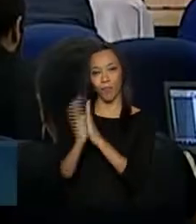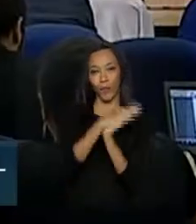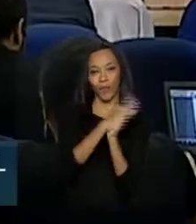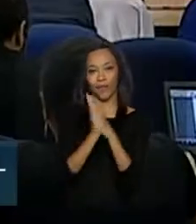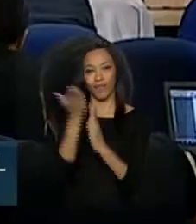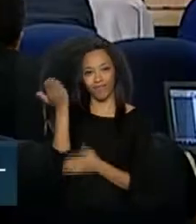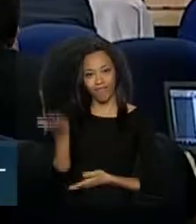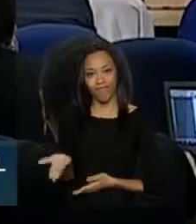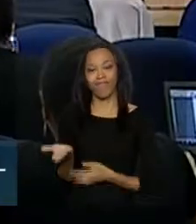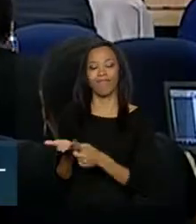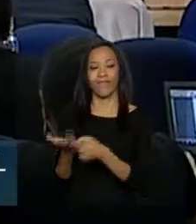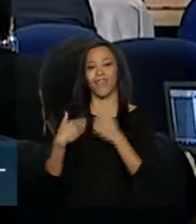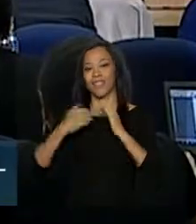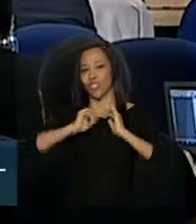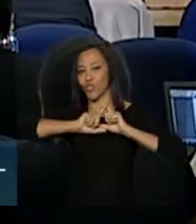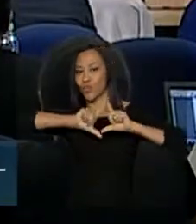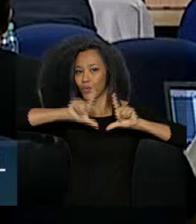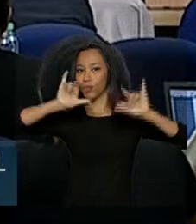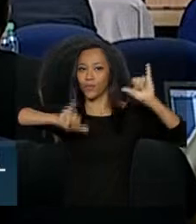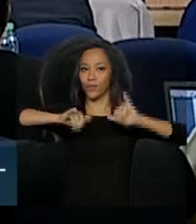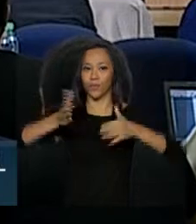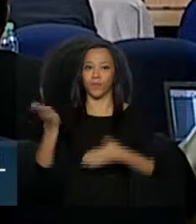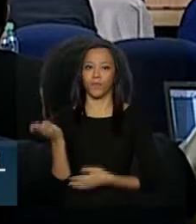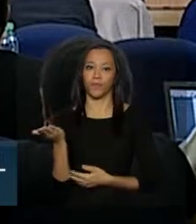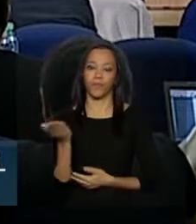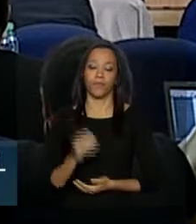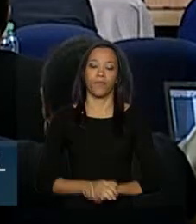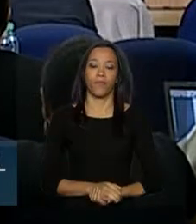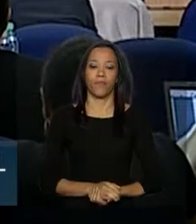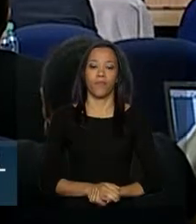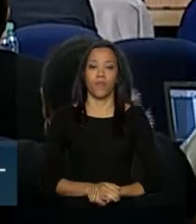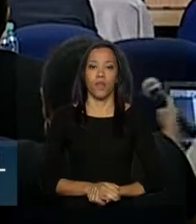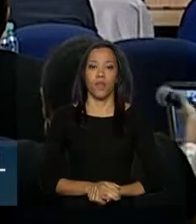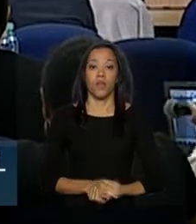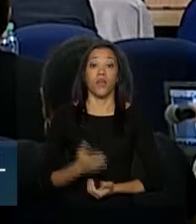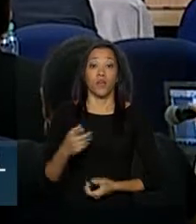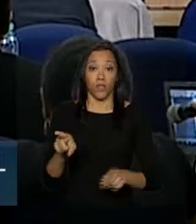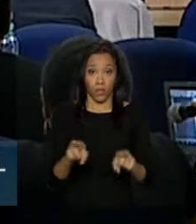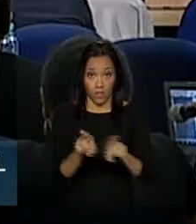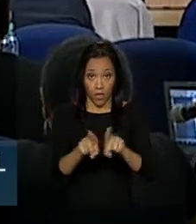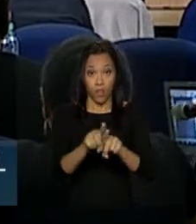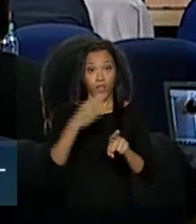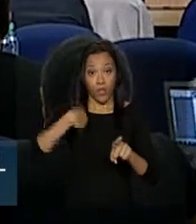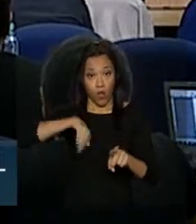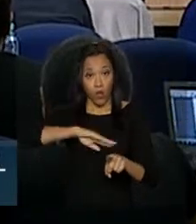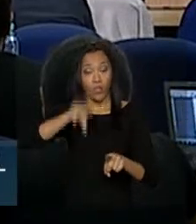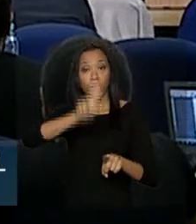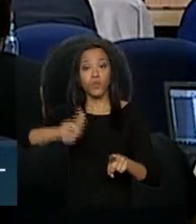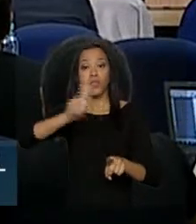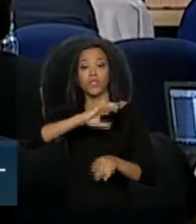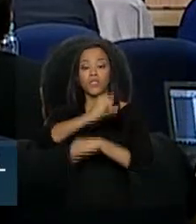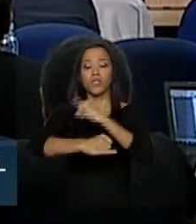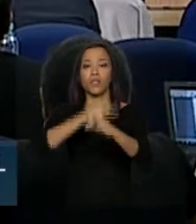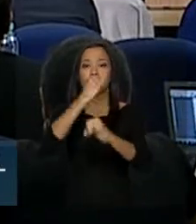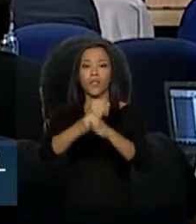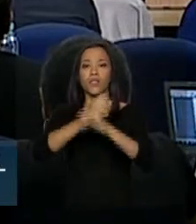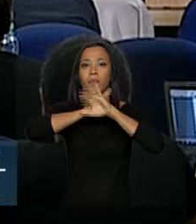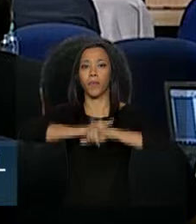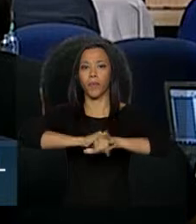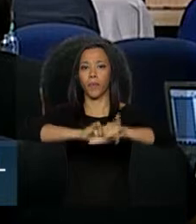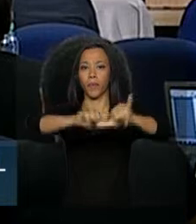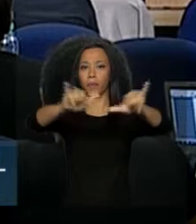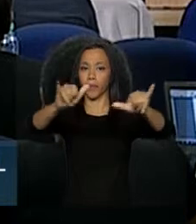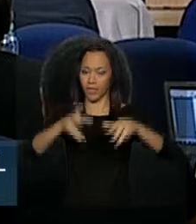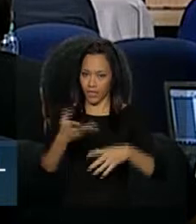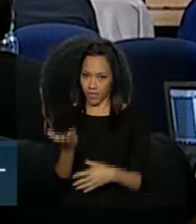garoto propaganda. Ministro, inclusive nós estamos transmitindo em tempo real pela internet, no camerazinho. Acho que o senhor e o Zé Gotinha